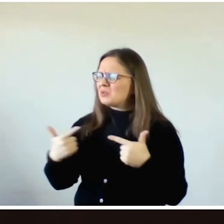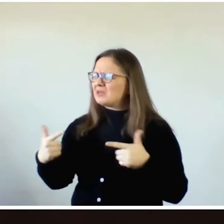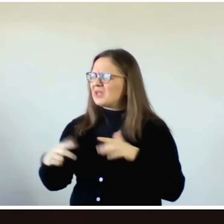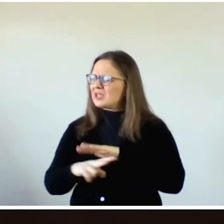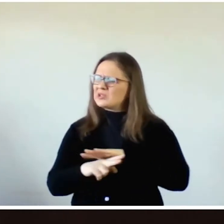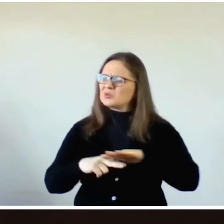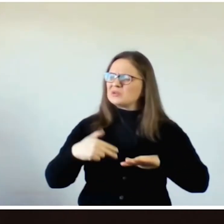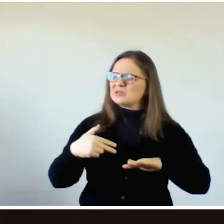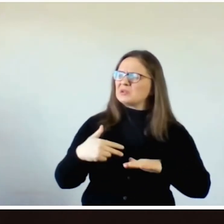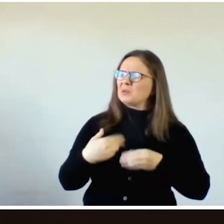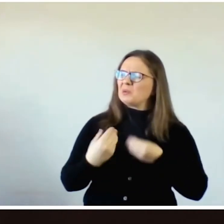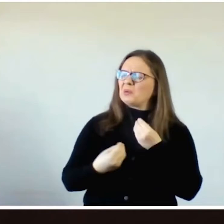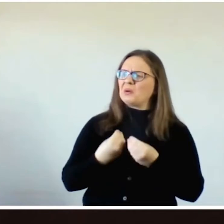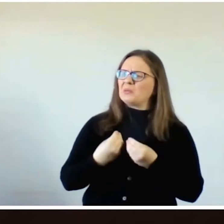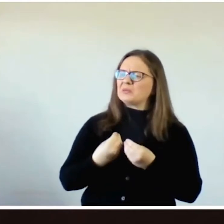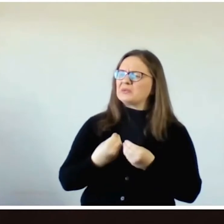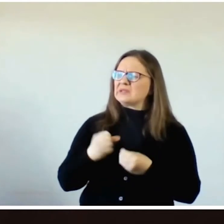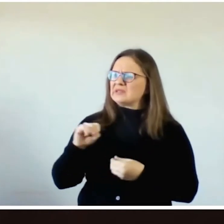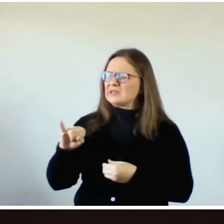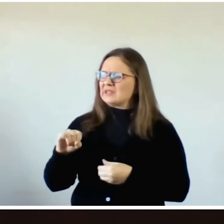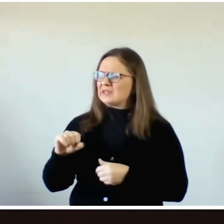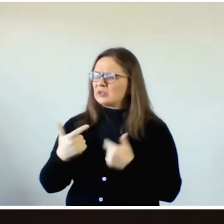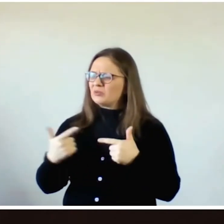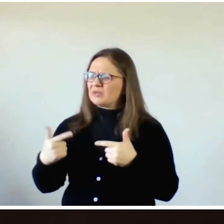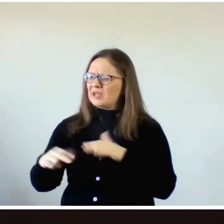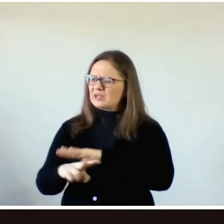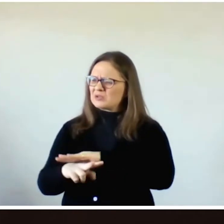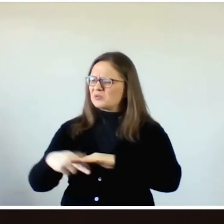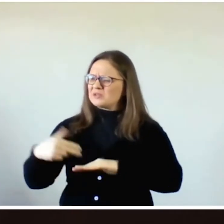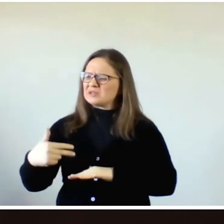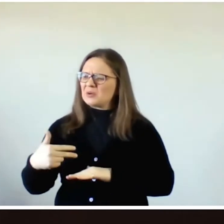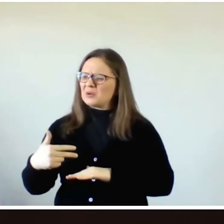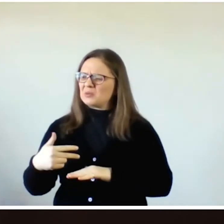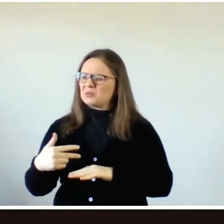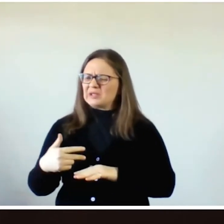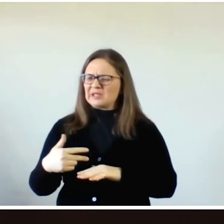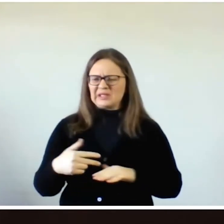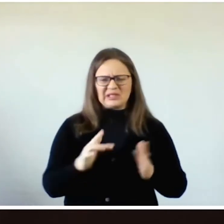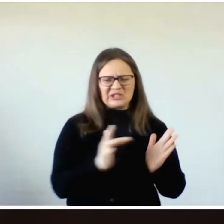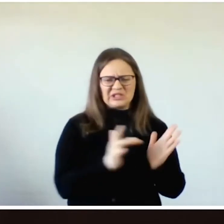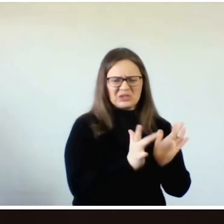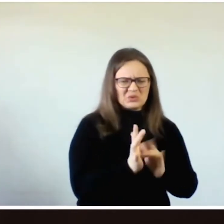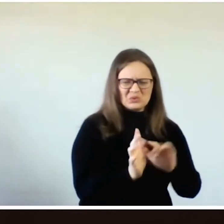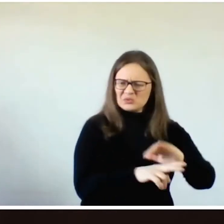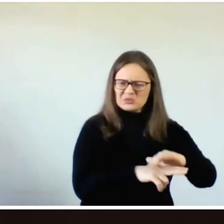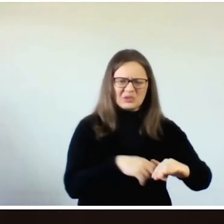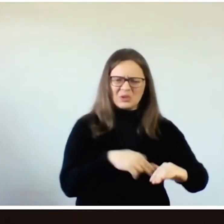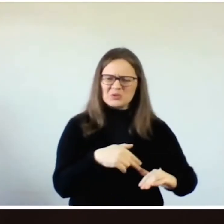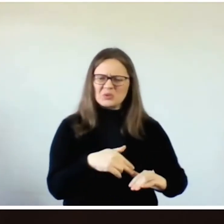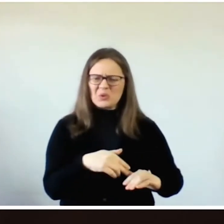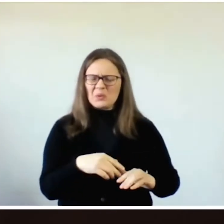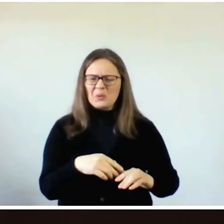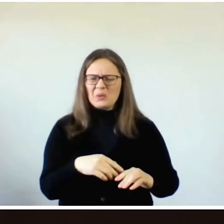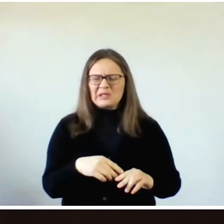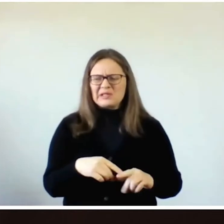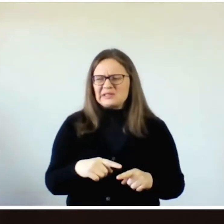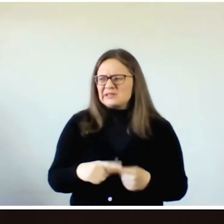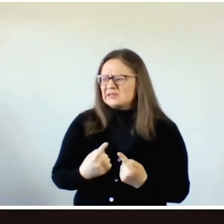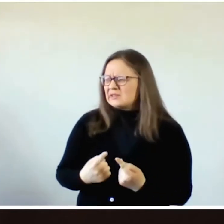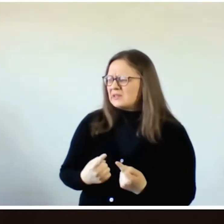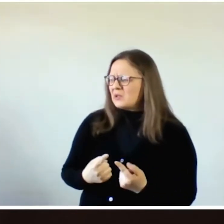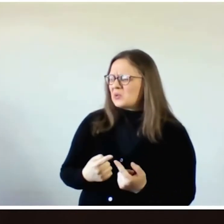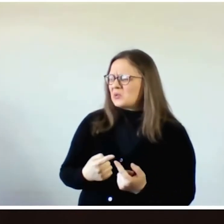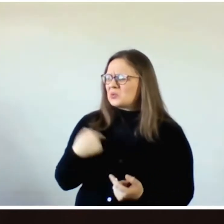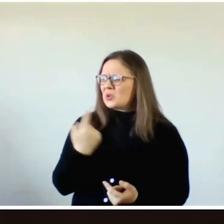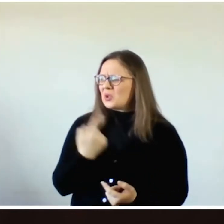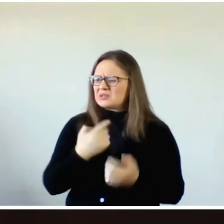então Cristo não ressuscitou. E se Cristo não ressuscitou, é vã a nossa pregação e vã a nossa fé.